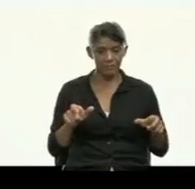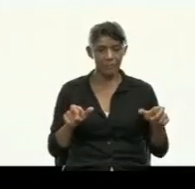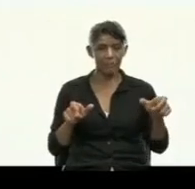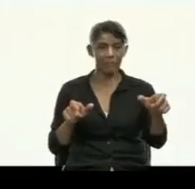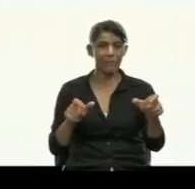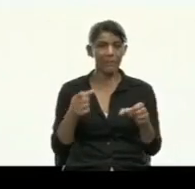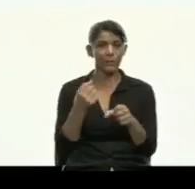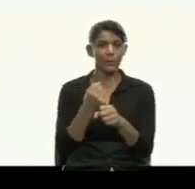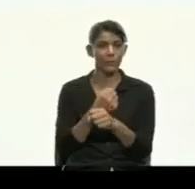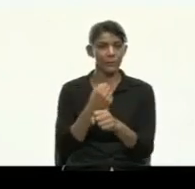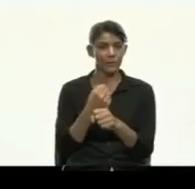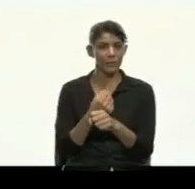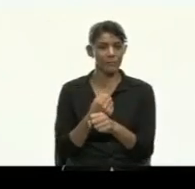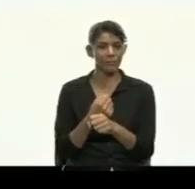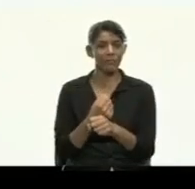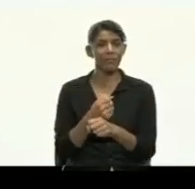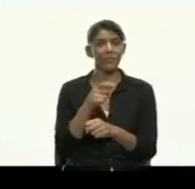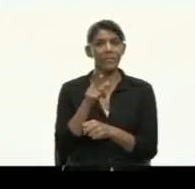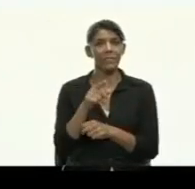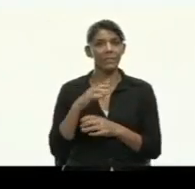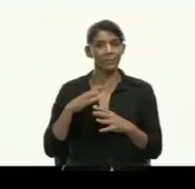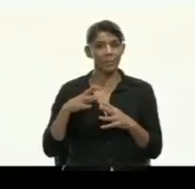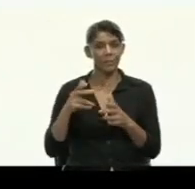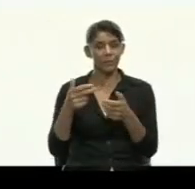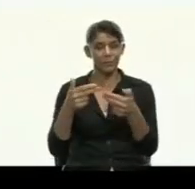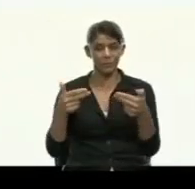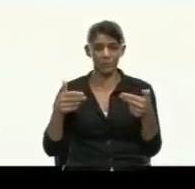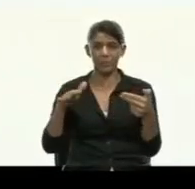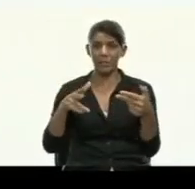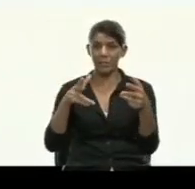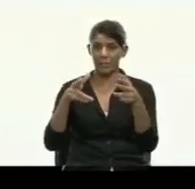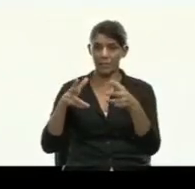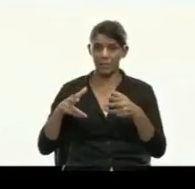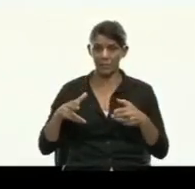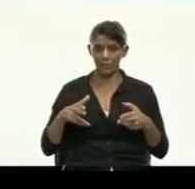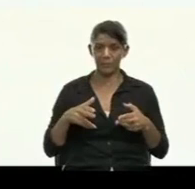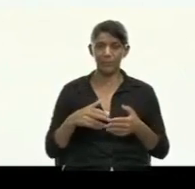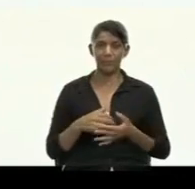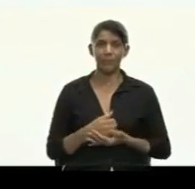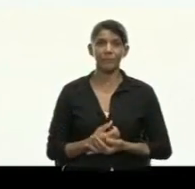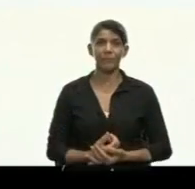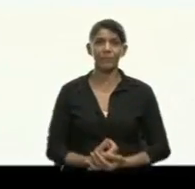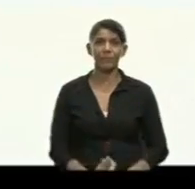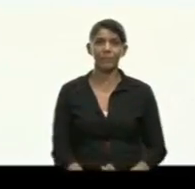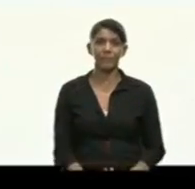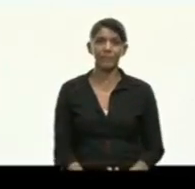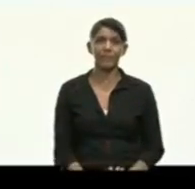tá? Isso para todas as outras. Ok?